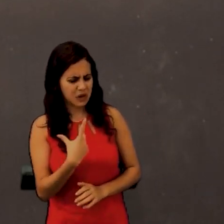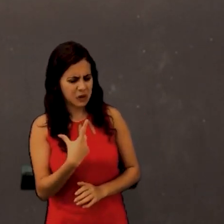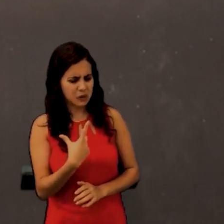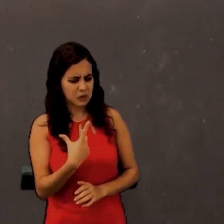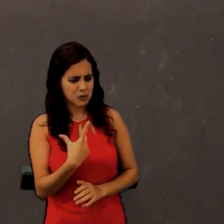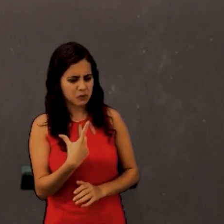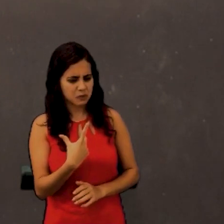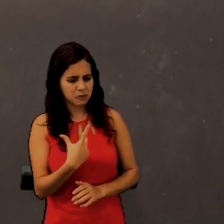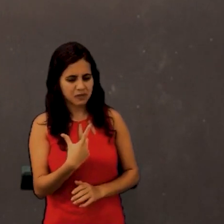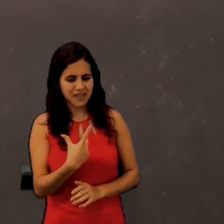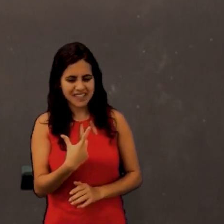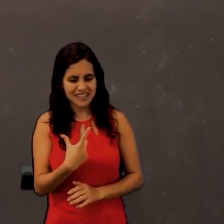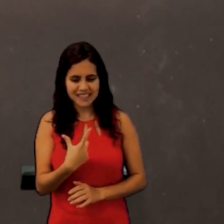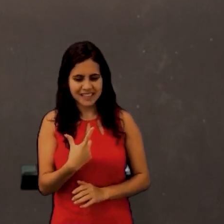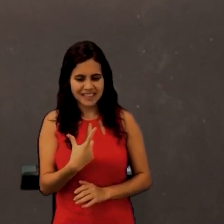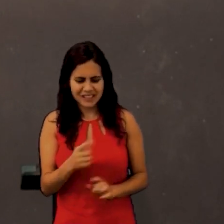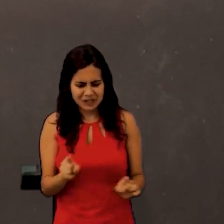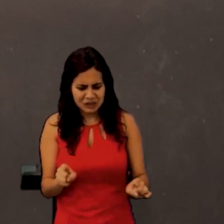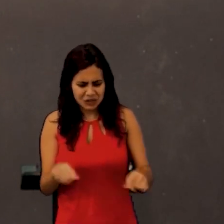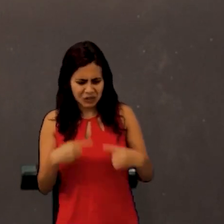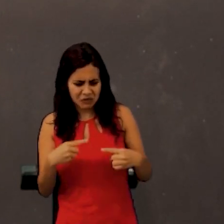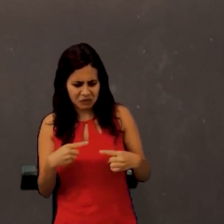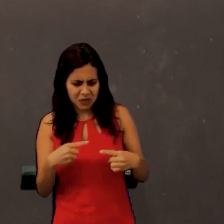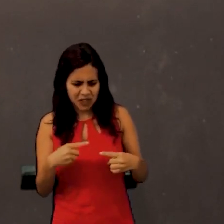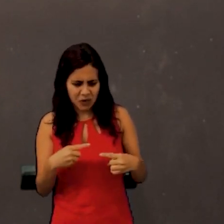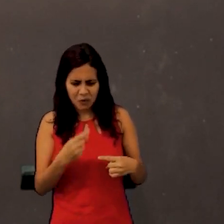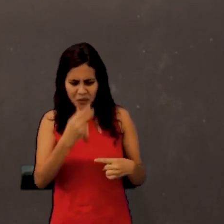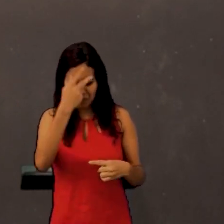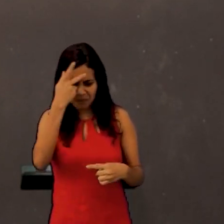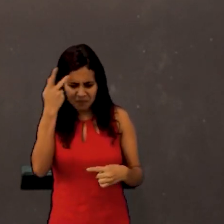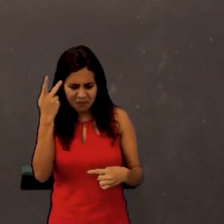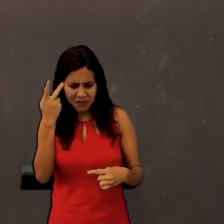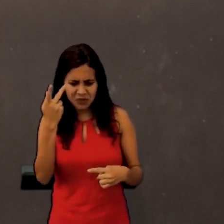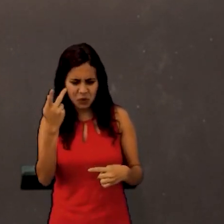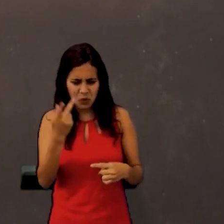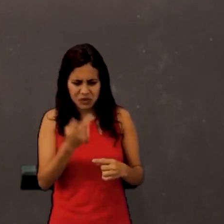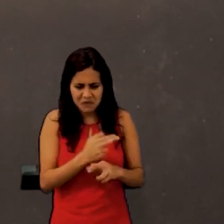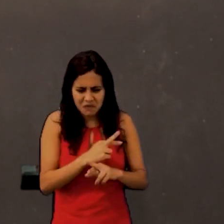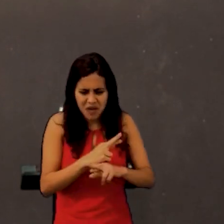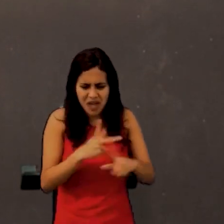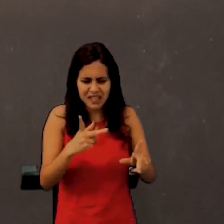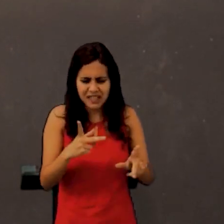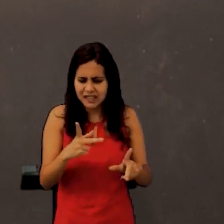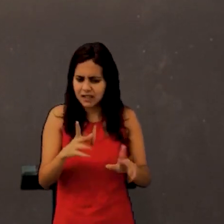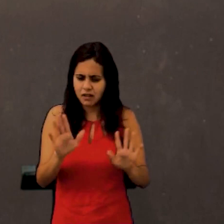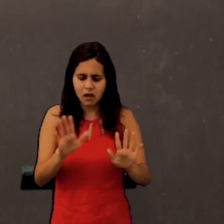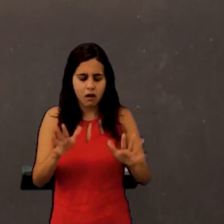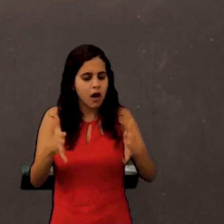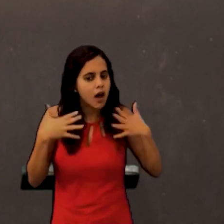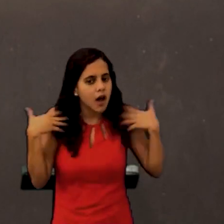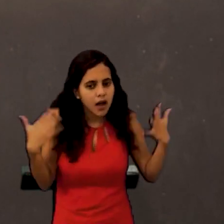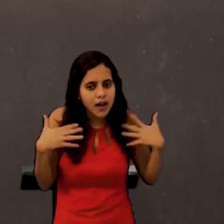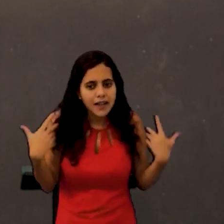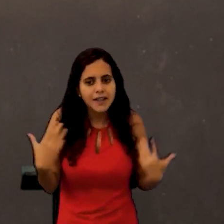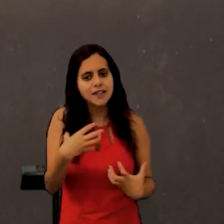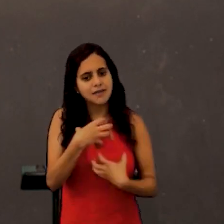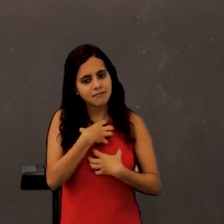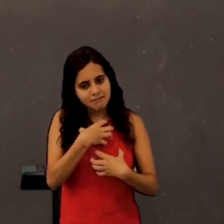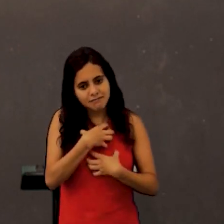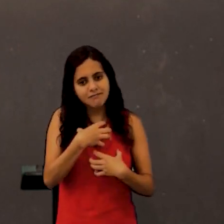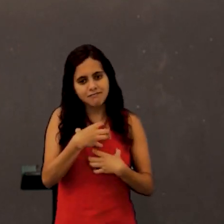pô-los à prova, como se alguma coisa extraordinária estivesse acontecendo. Pelo contrário, alegrem-se na medida em que